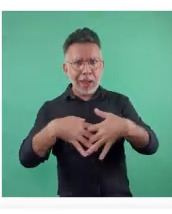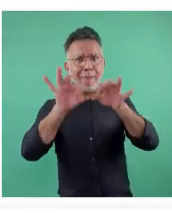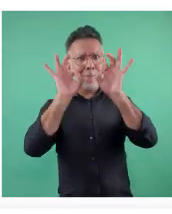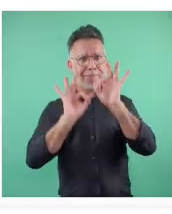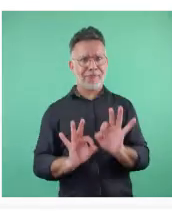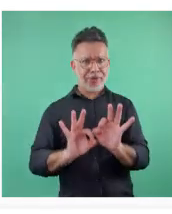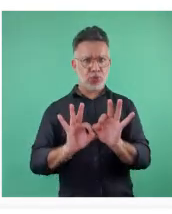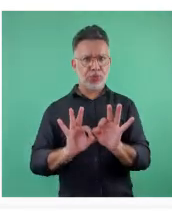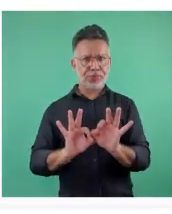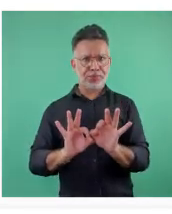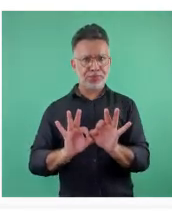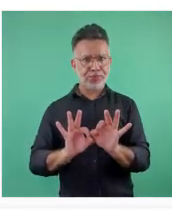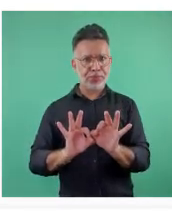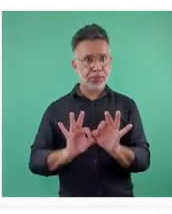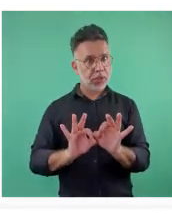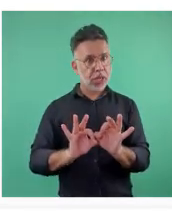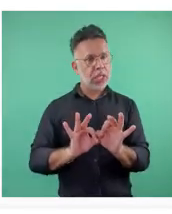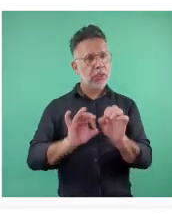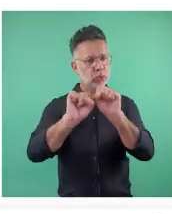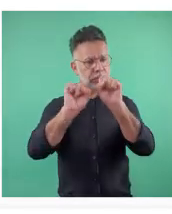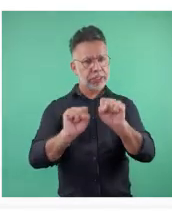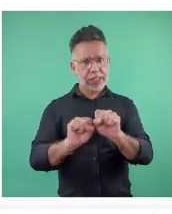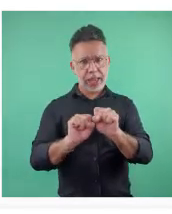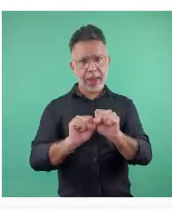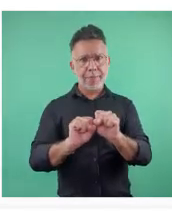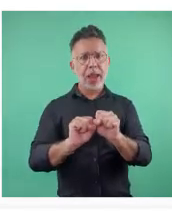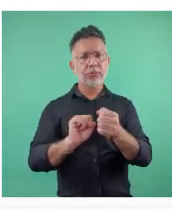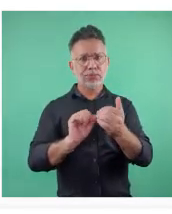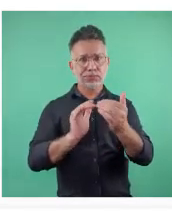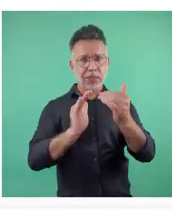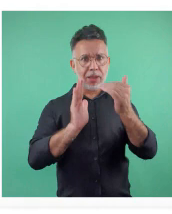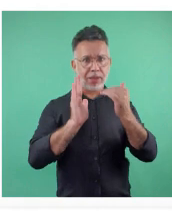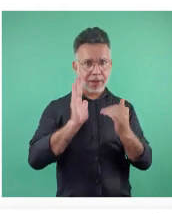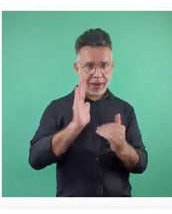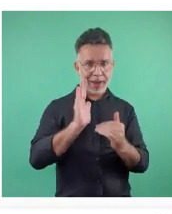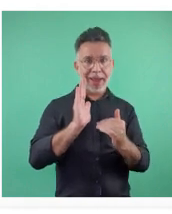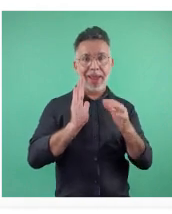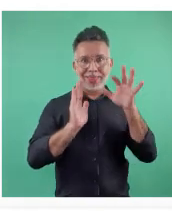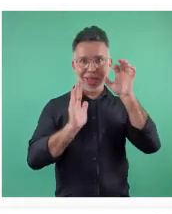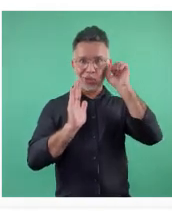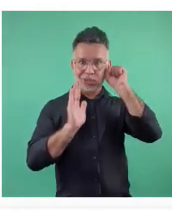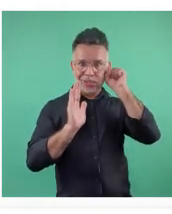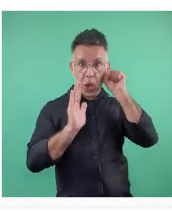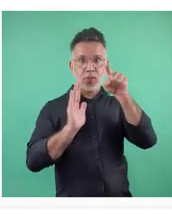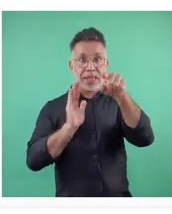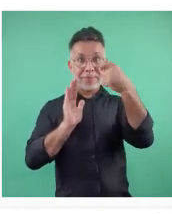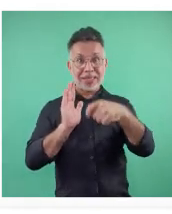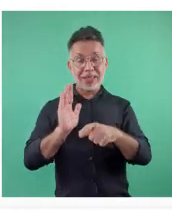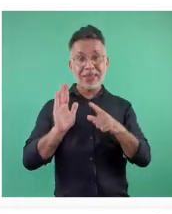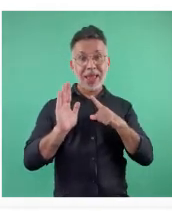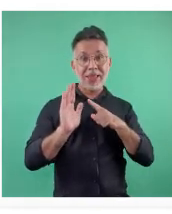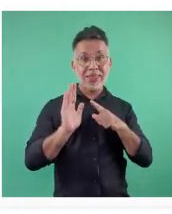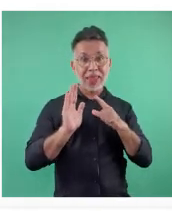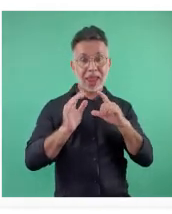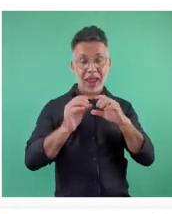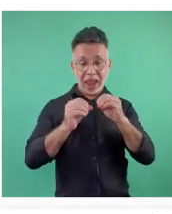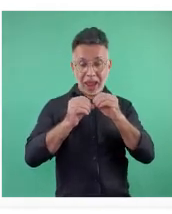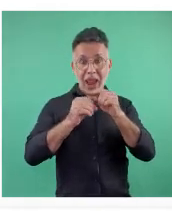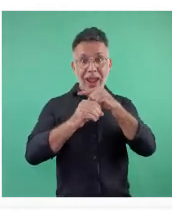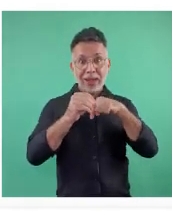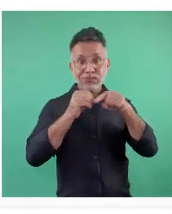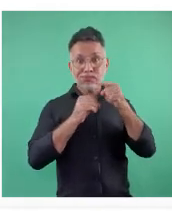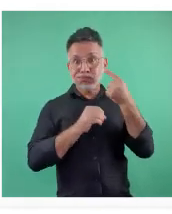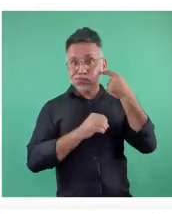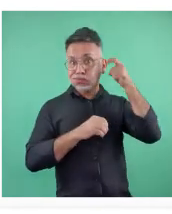engrenagem que vocês estão vendo tem que funcionar em perfeito estado. Ou seja, a parte do sistema periférico, que é